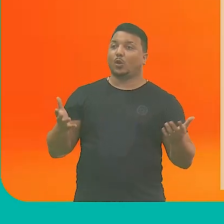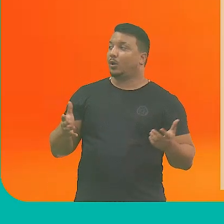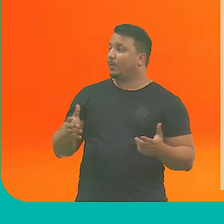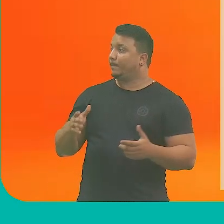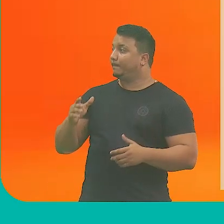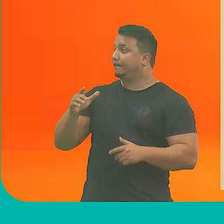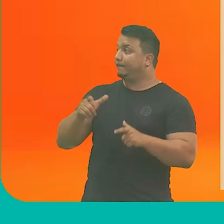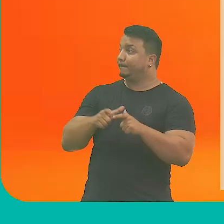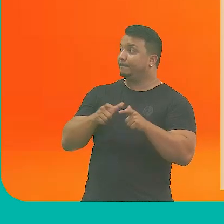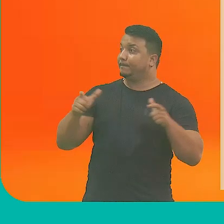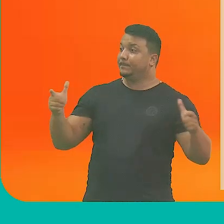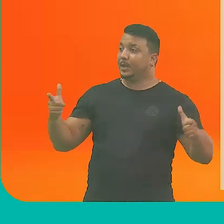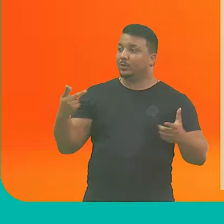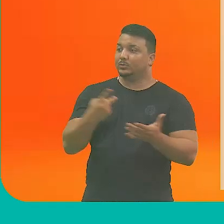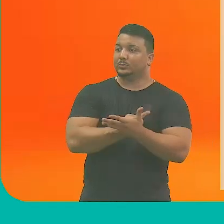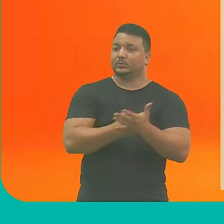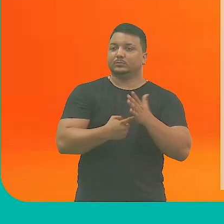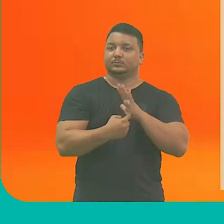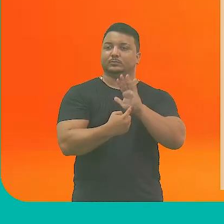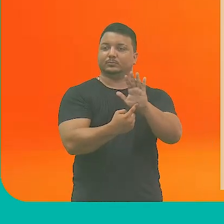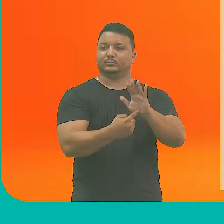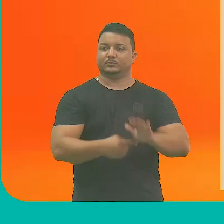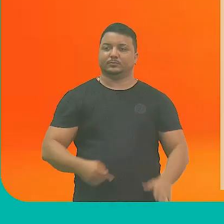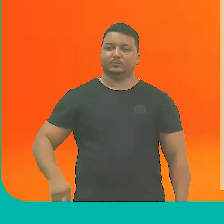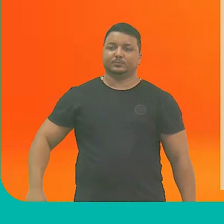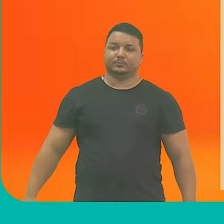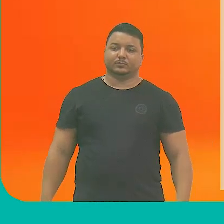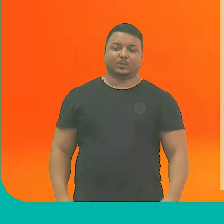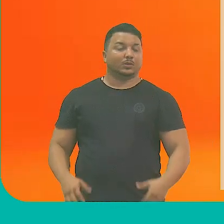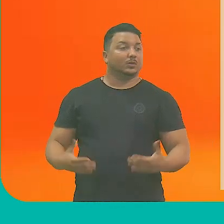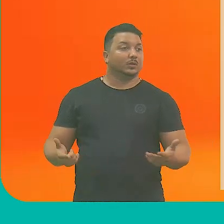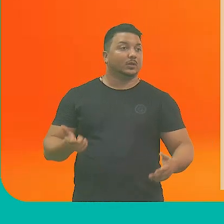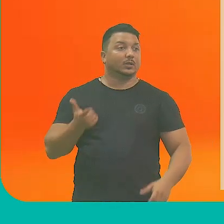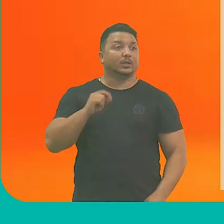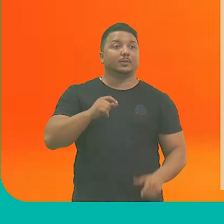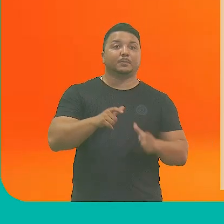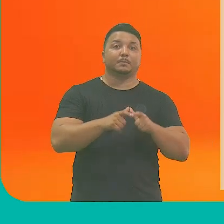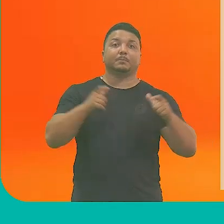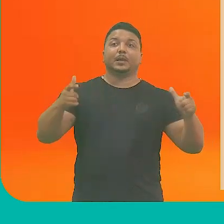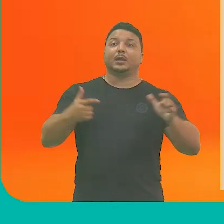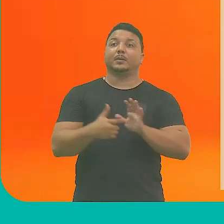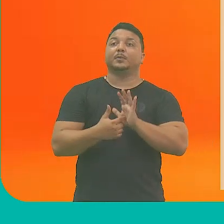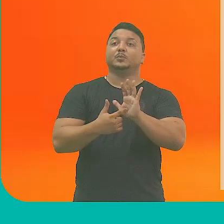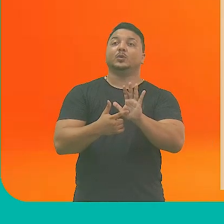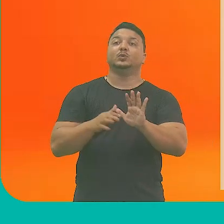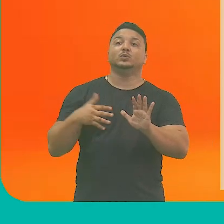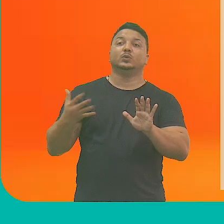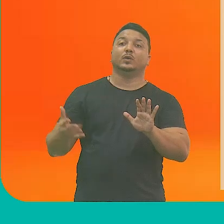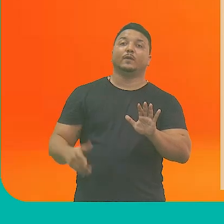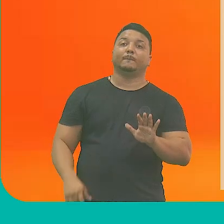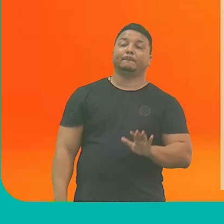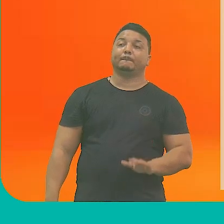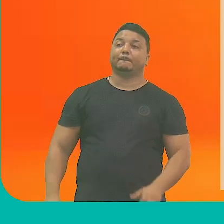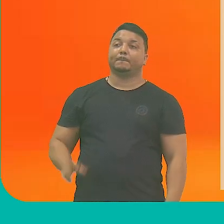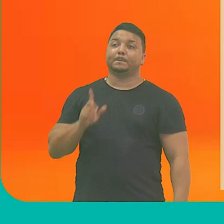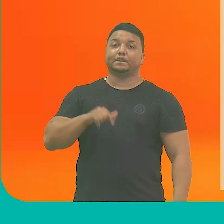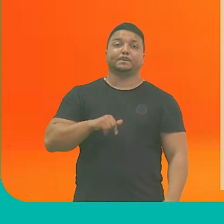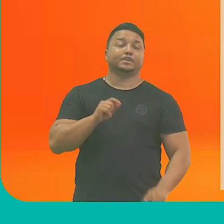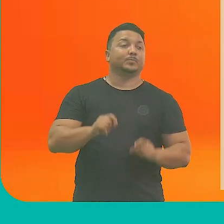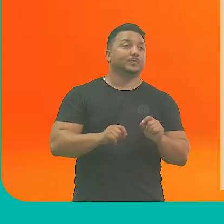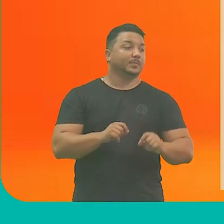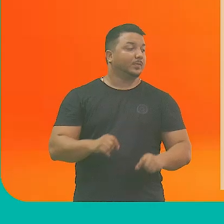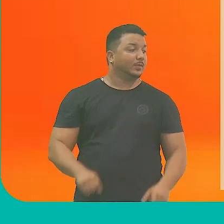está mais exposta, não é? Galera, quem está mais exposta é quem está o quê?